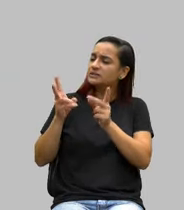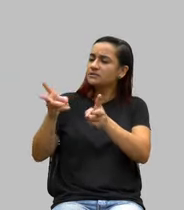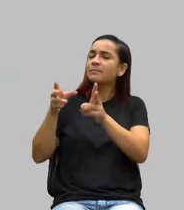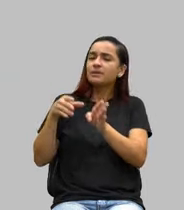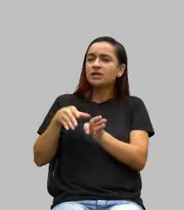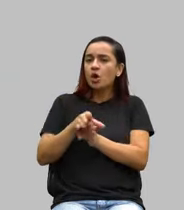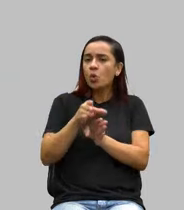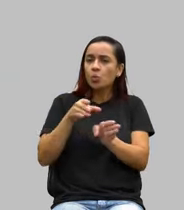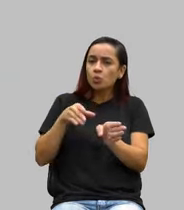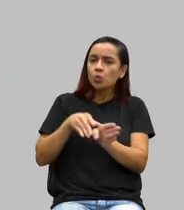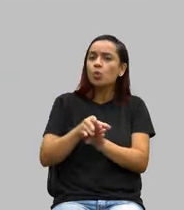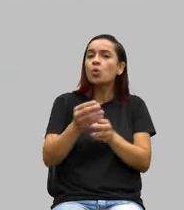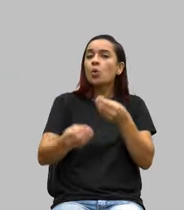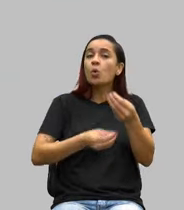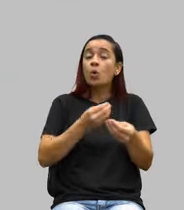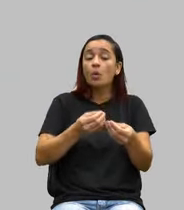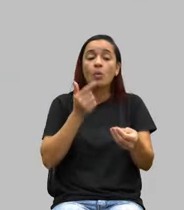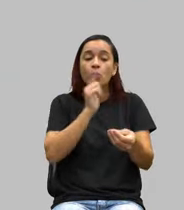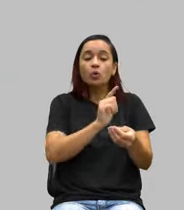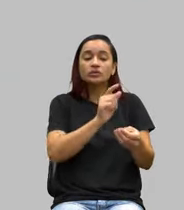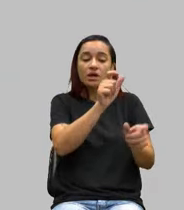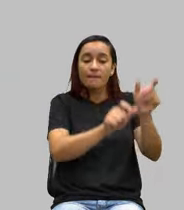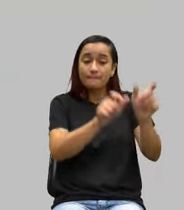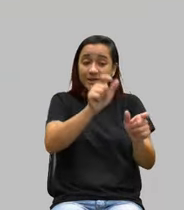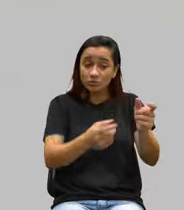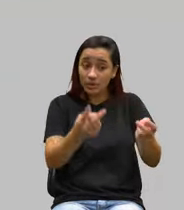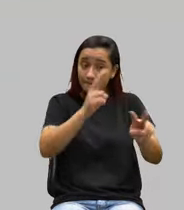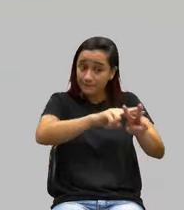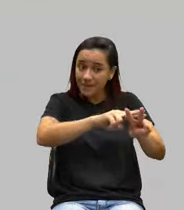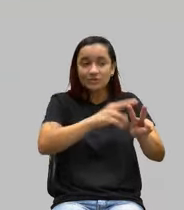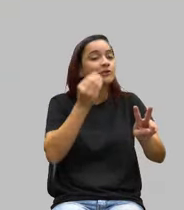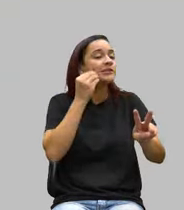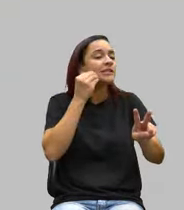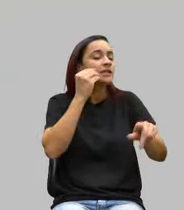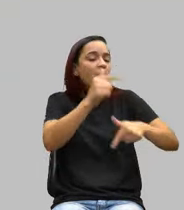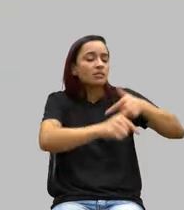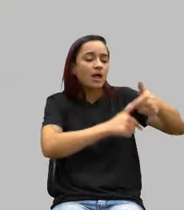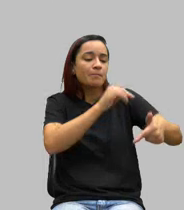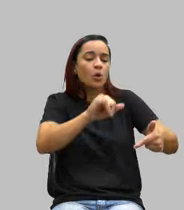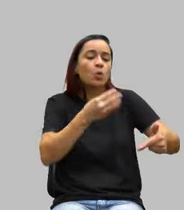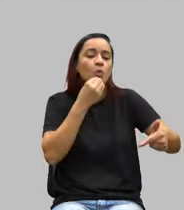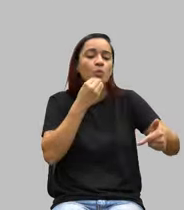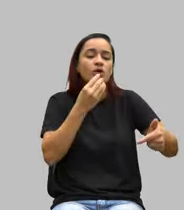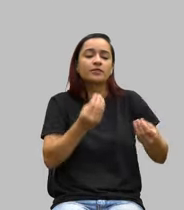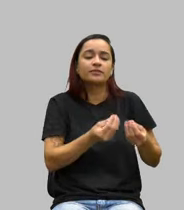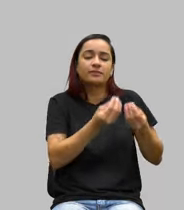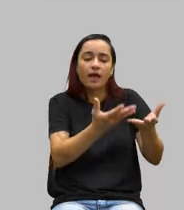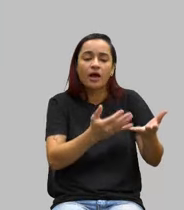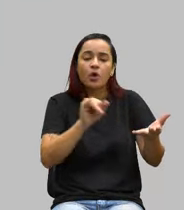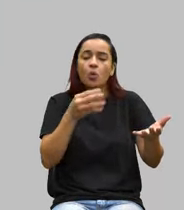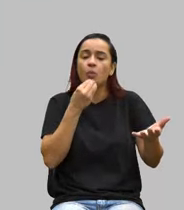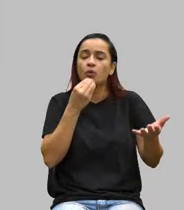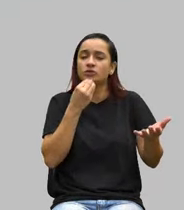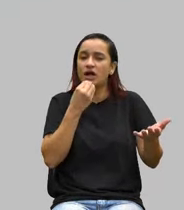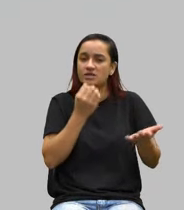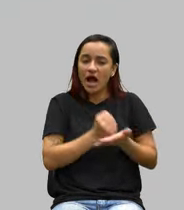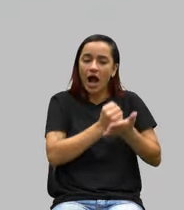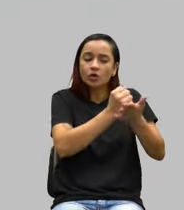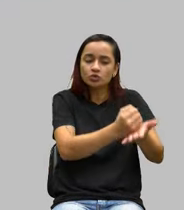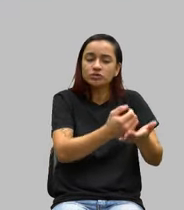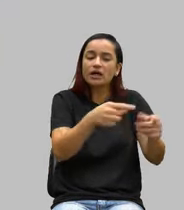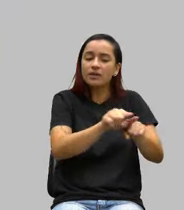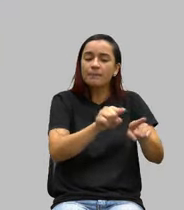de ionizar os presídios né para para dar um ofício ali ajudar inclusive na